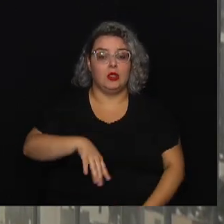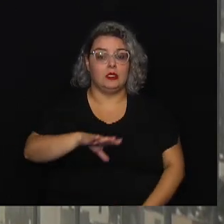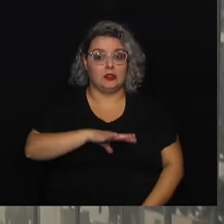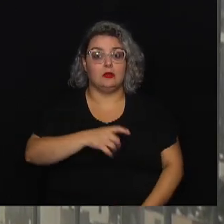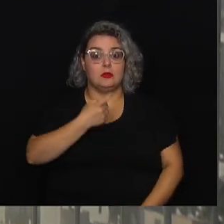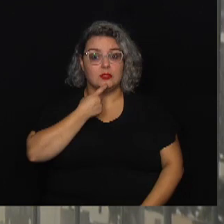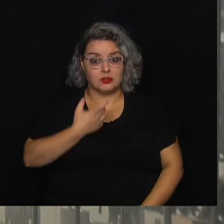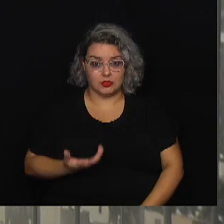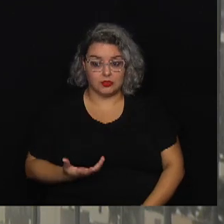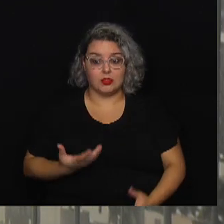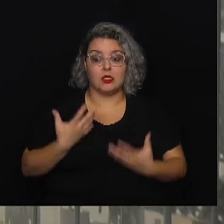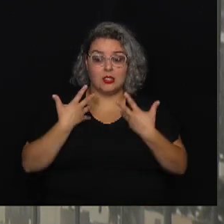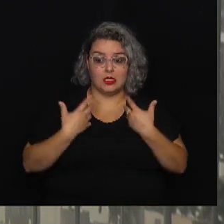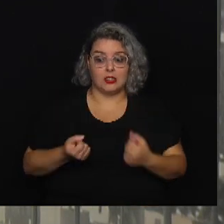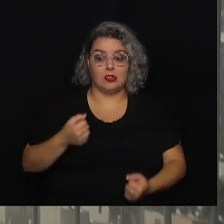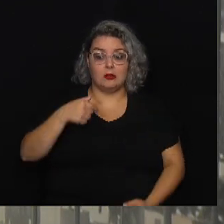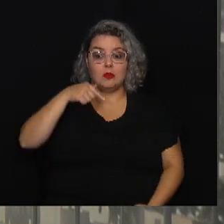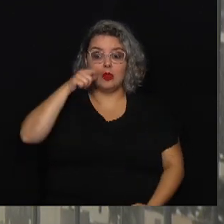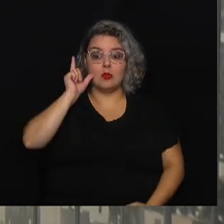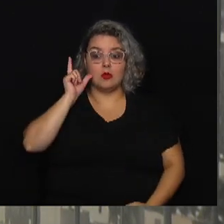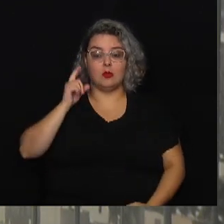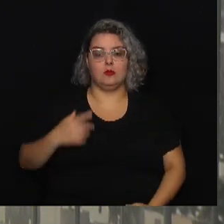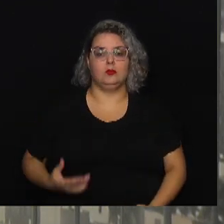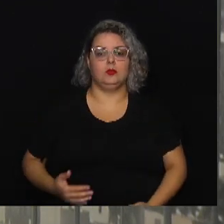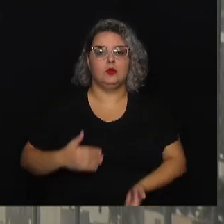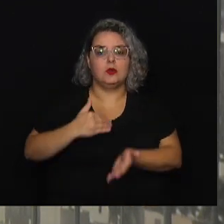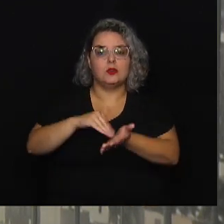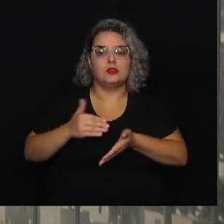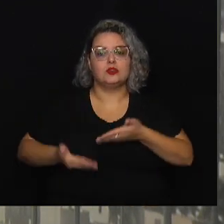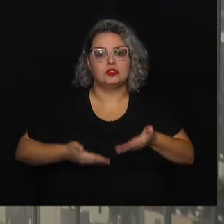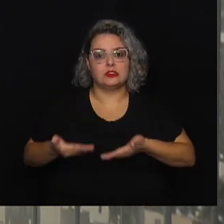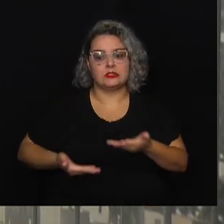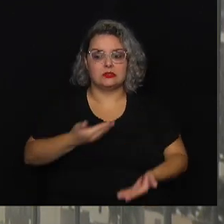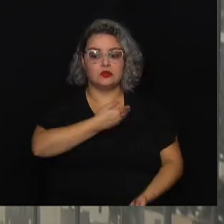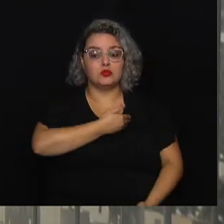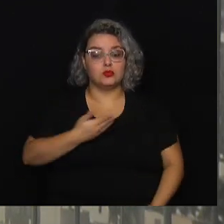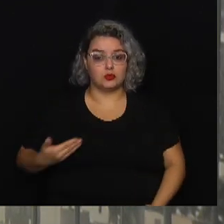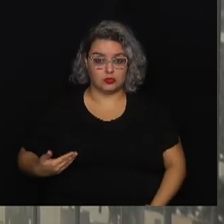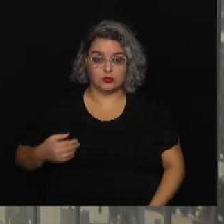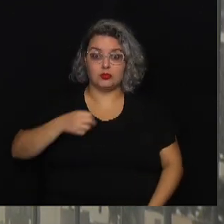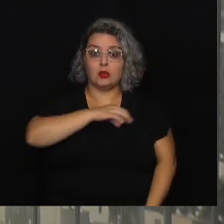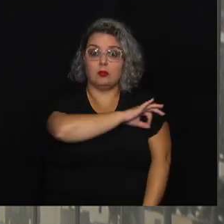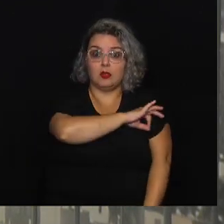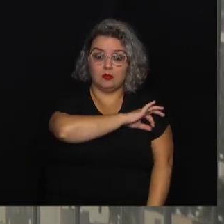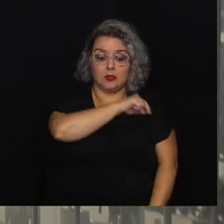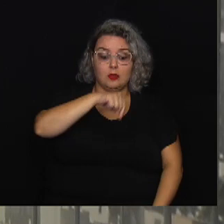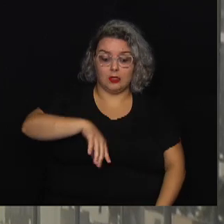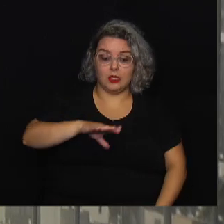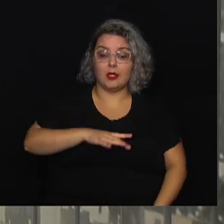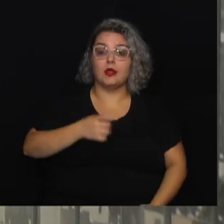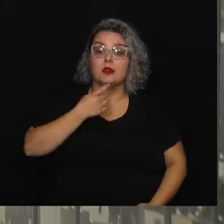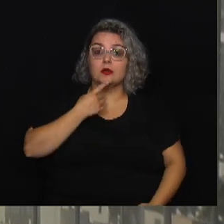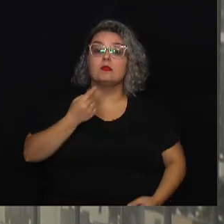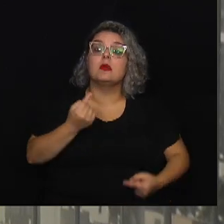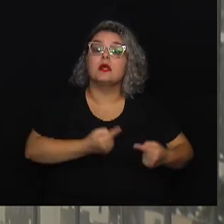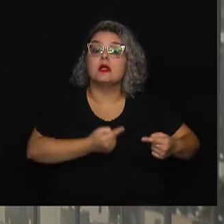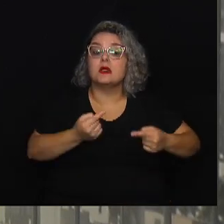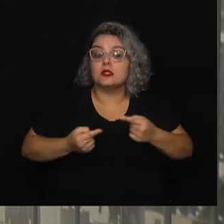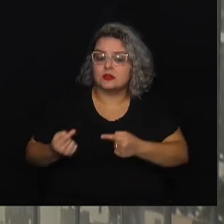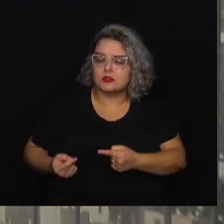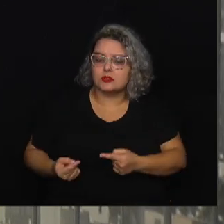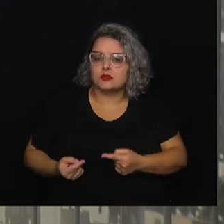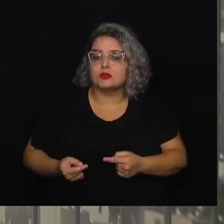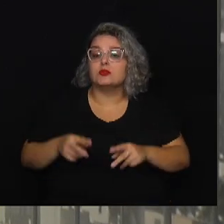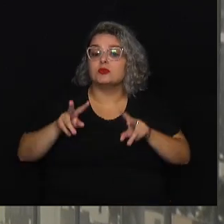Campinas recebeu ontem o secretário de Serviços Públicos da Prefeitura aqui de Campinas para debaterem a